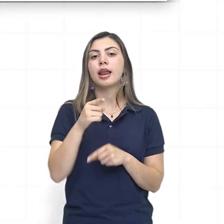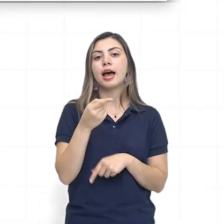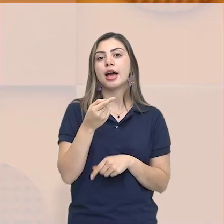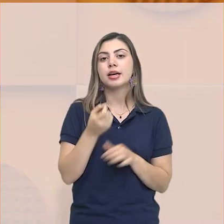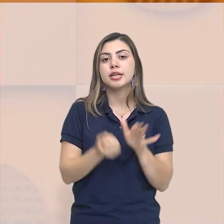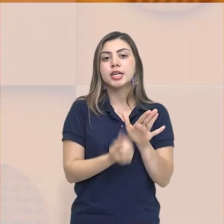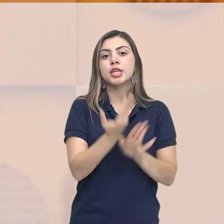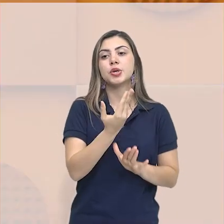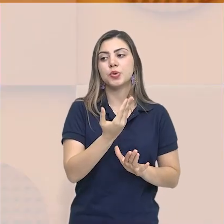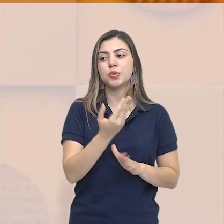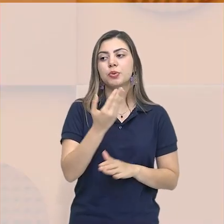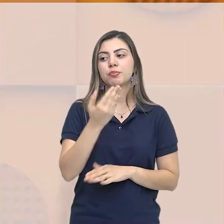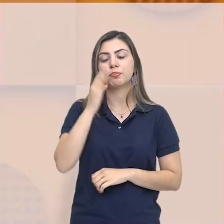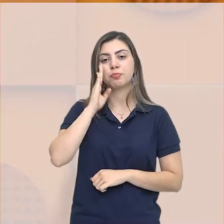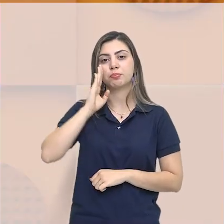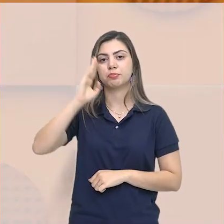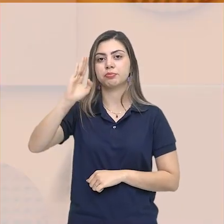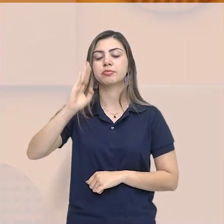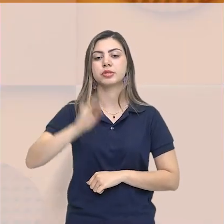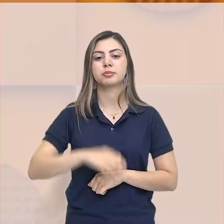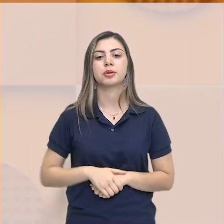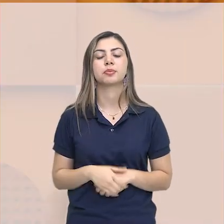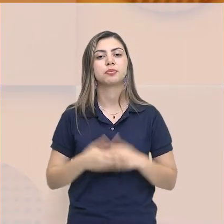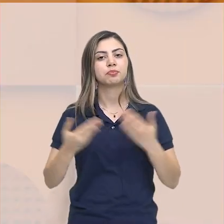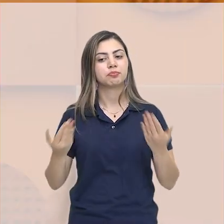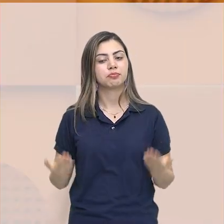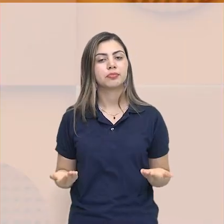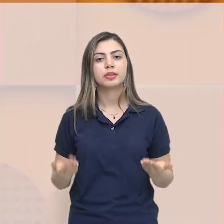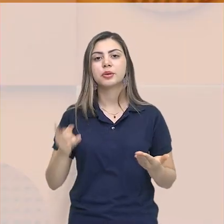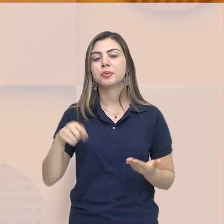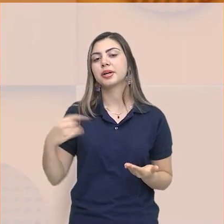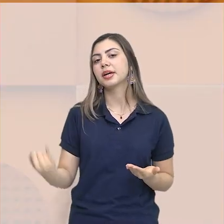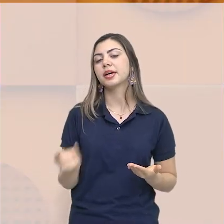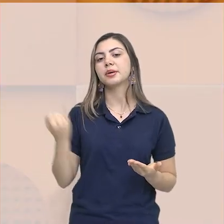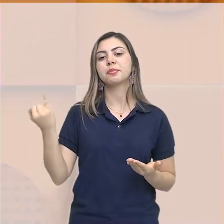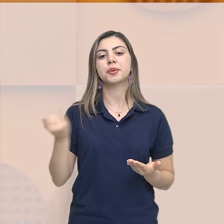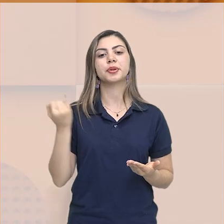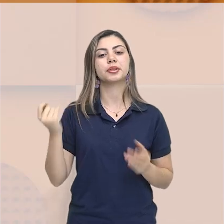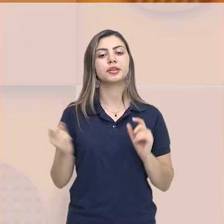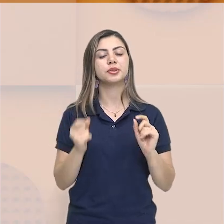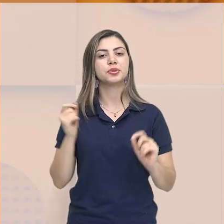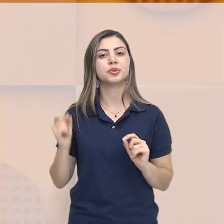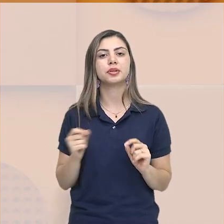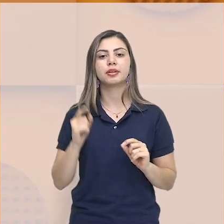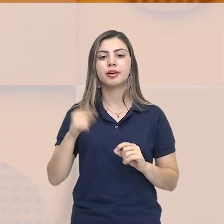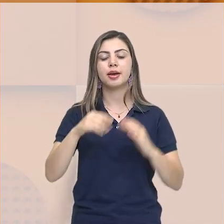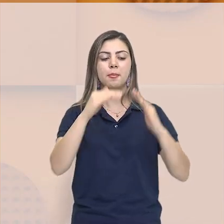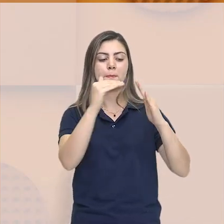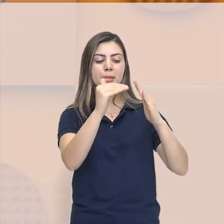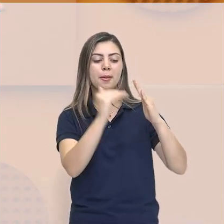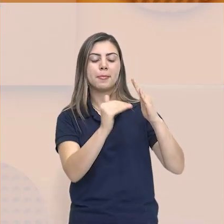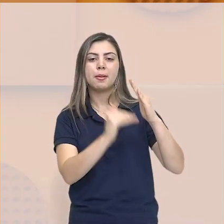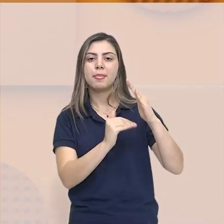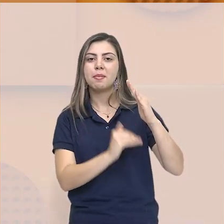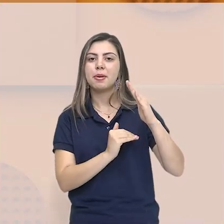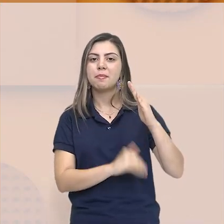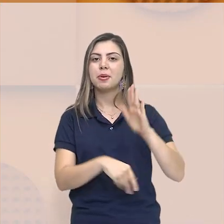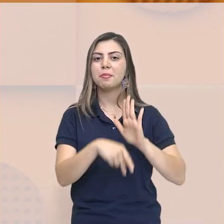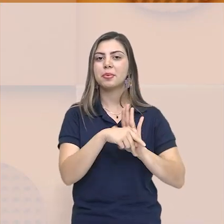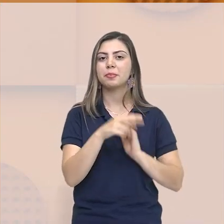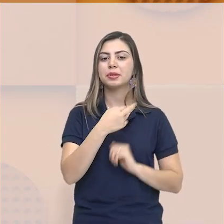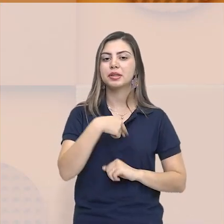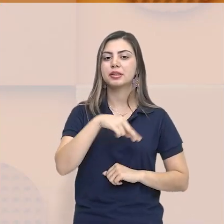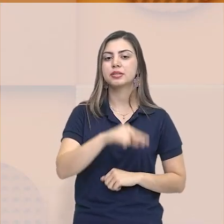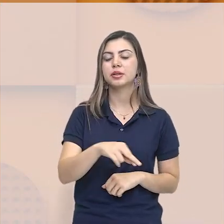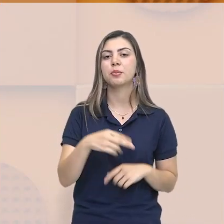que fundou, tá certo? Então, essa é a importância, então, né, desse clero secular, porque nós